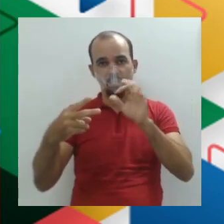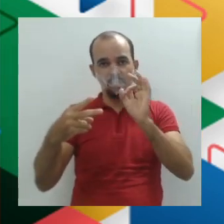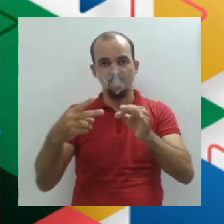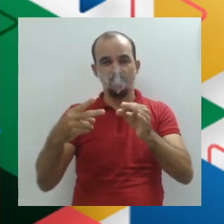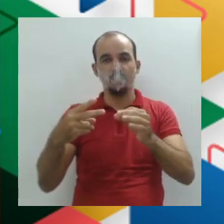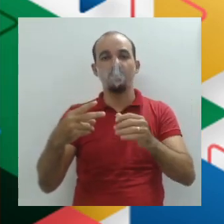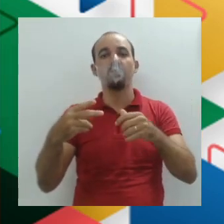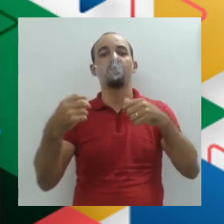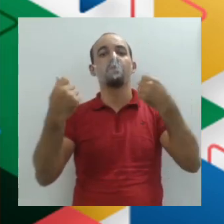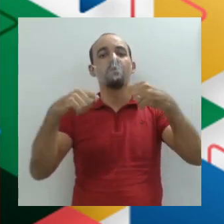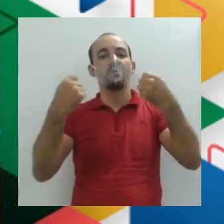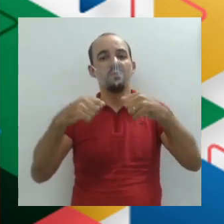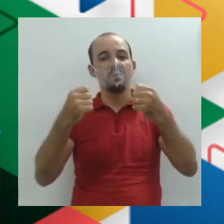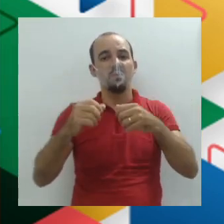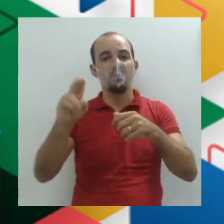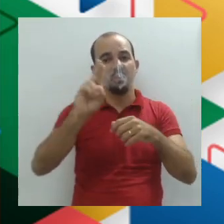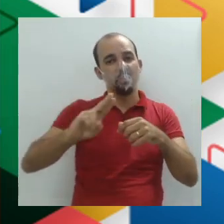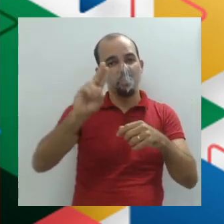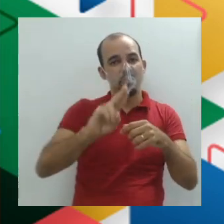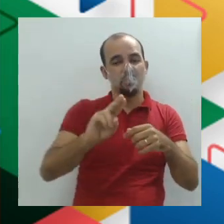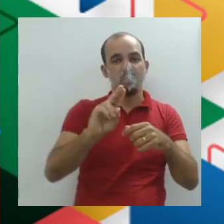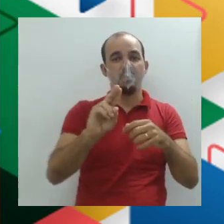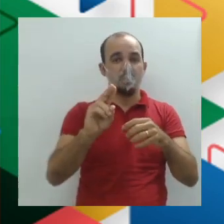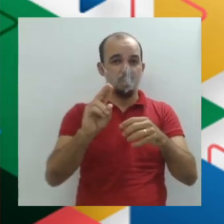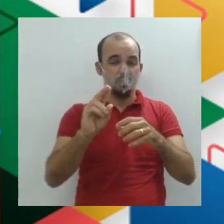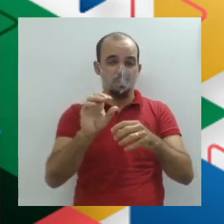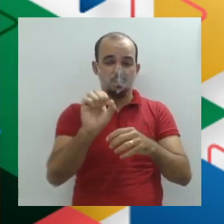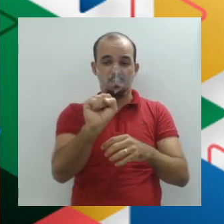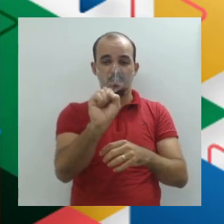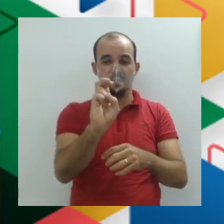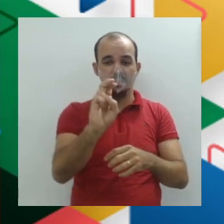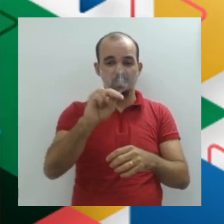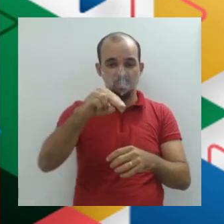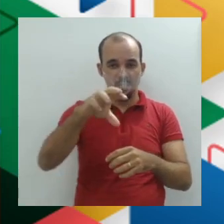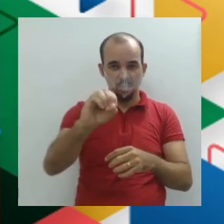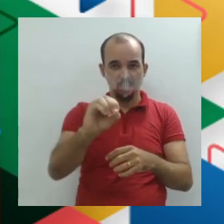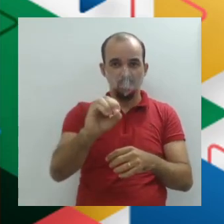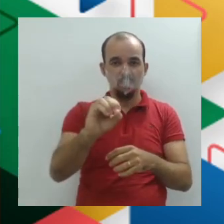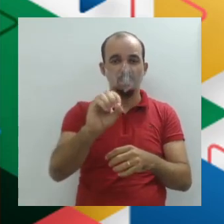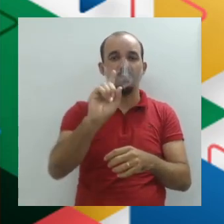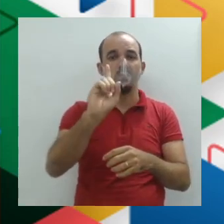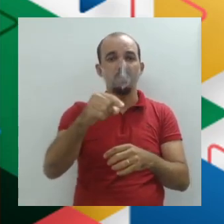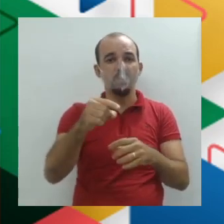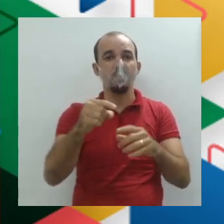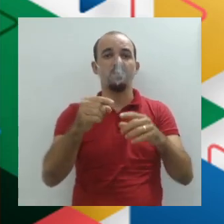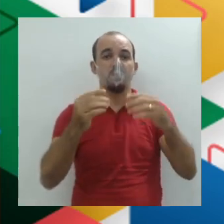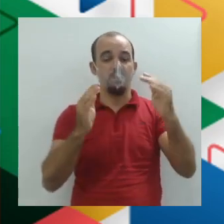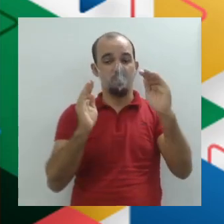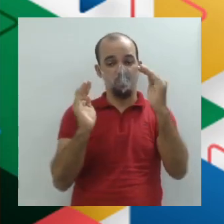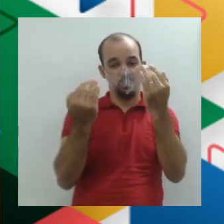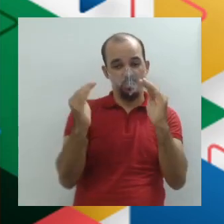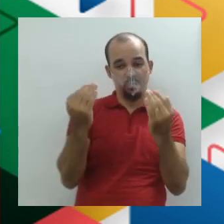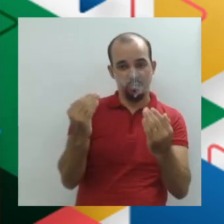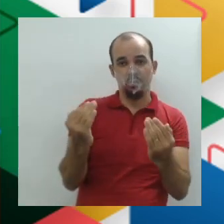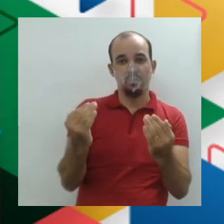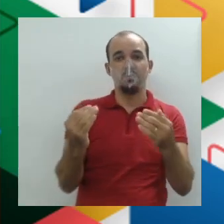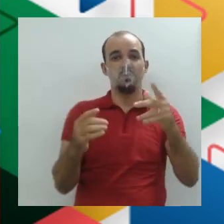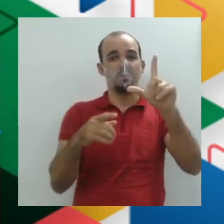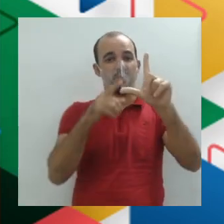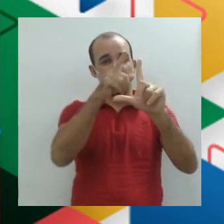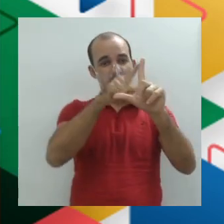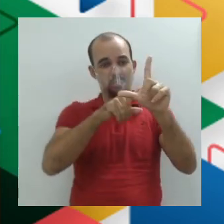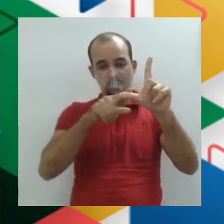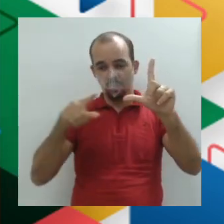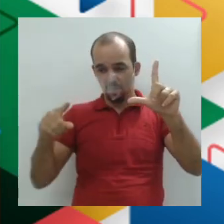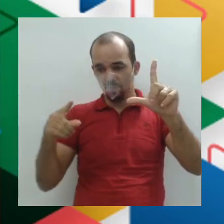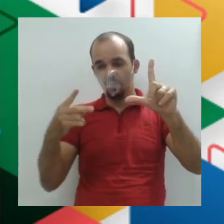seno? É, na verdade, uma medida, é uma comparação entre as medidas dos lados de um triângulo retângulo. No caso, o cateto oposto